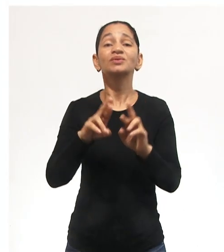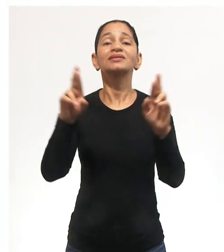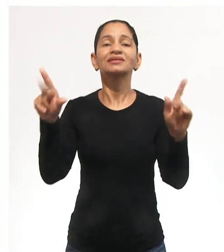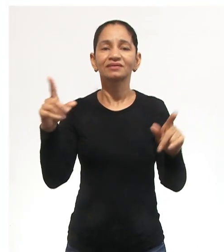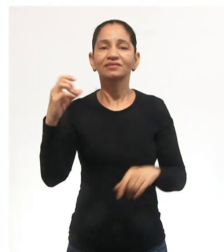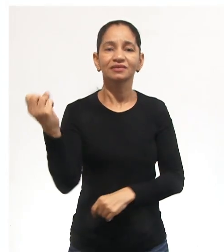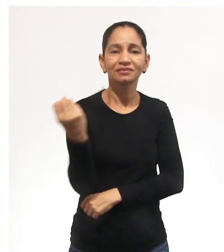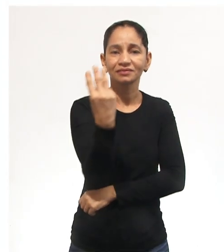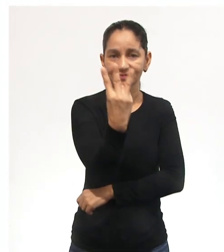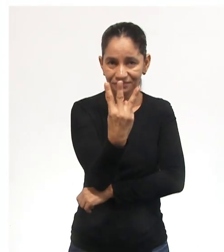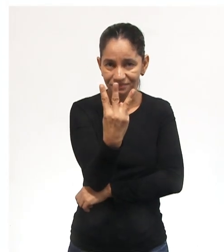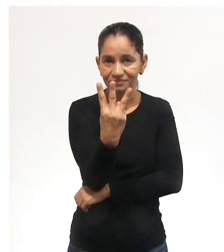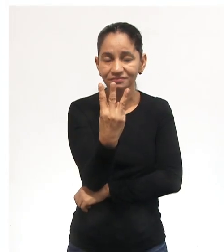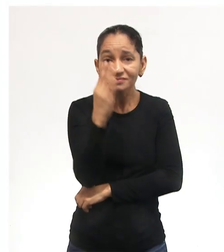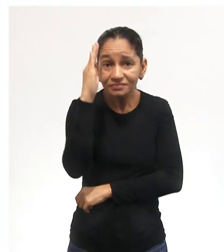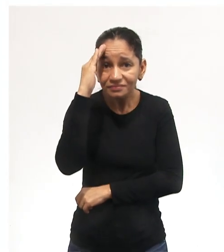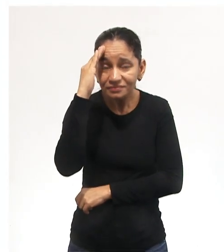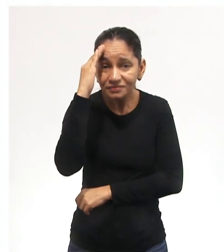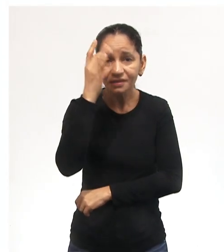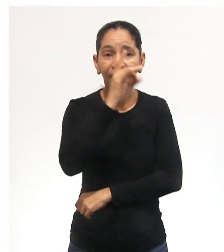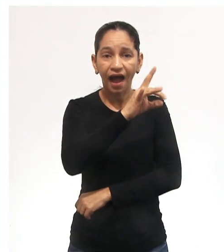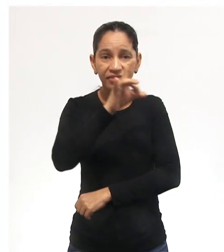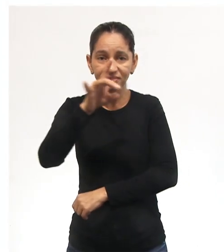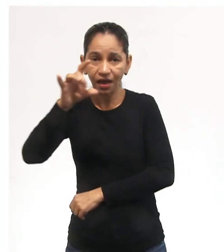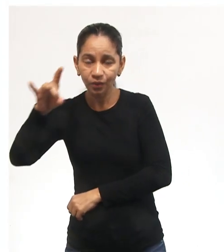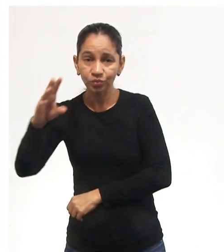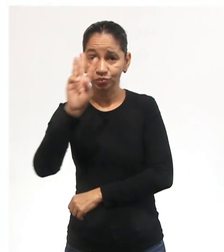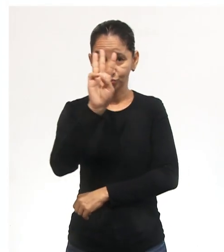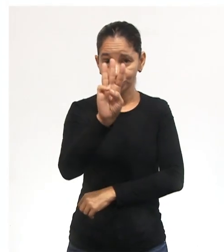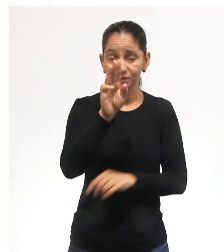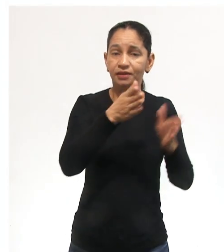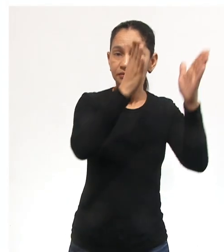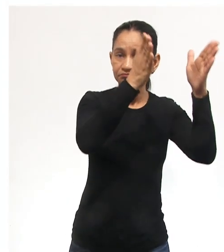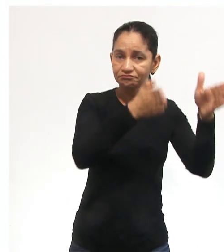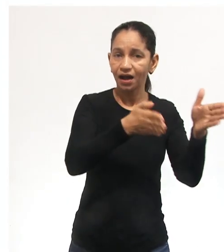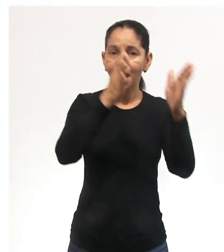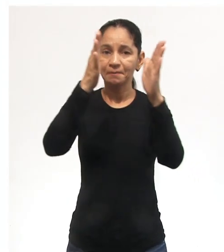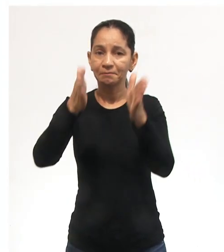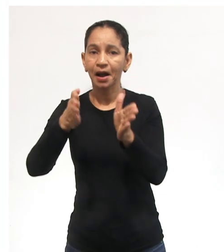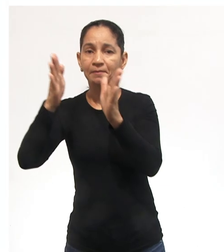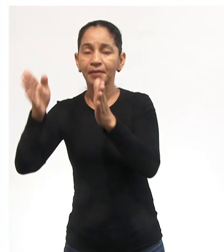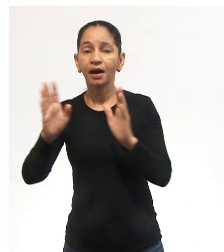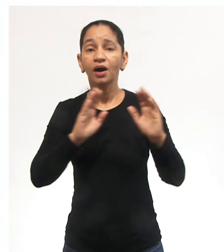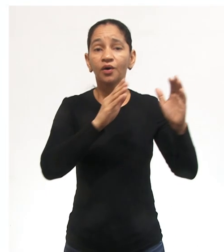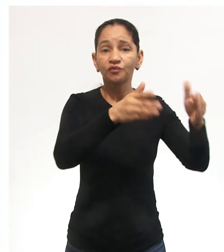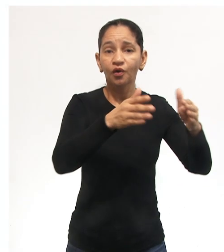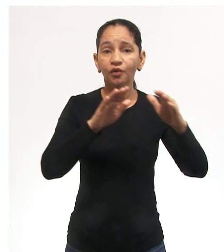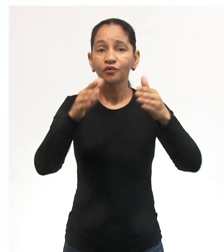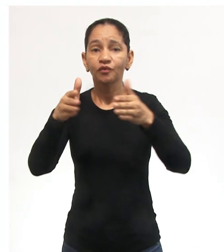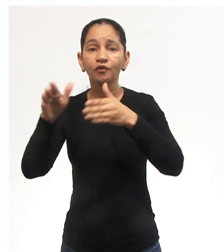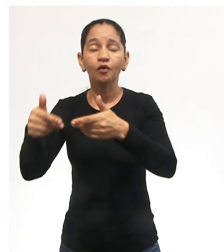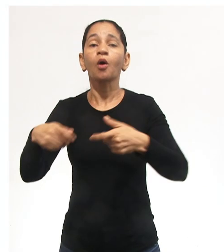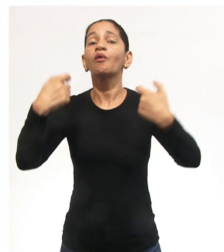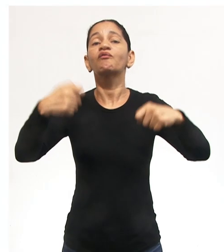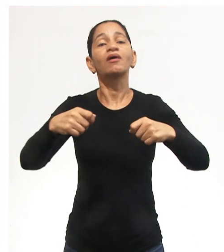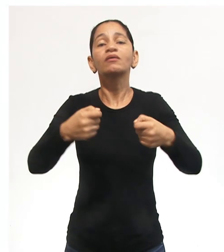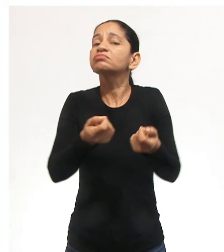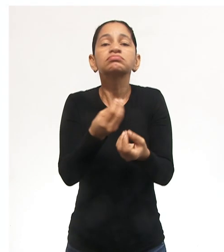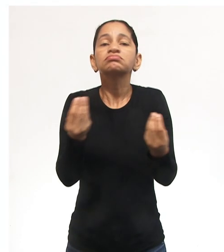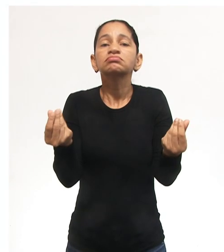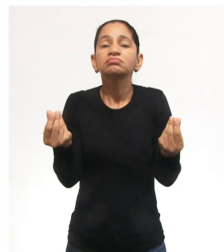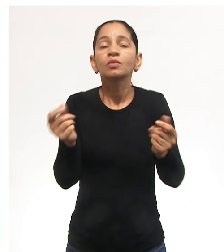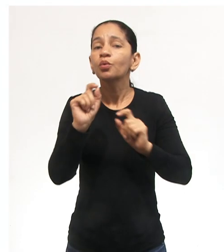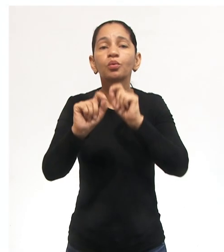cada item, cada módulo do sistema vai trabalhar especificamente com a necessidade que a gente